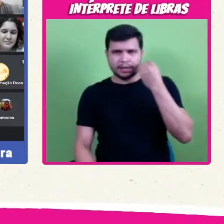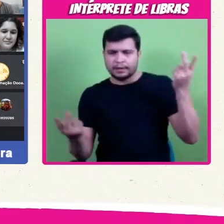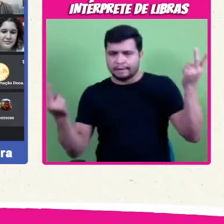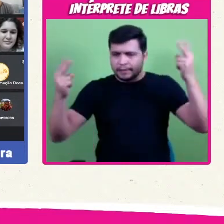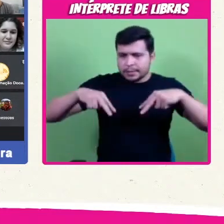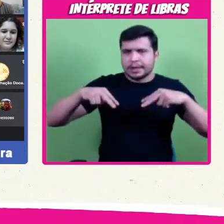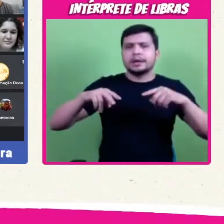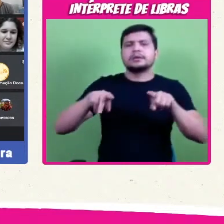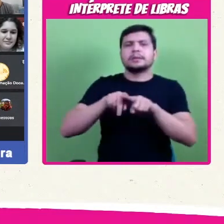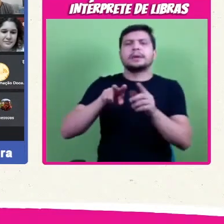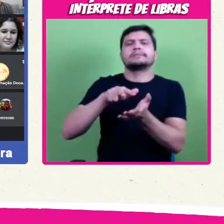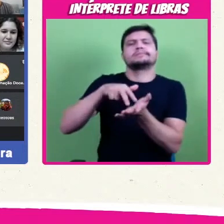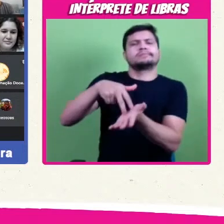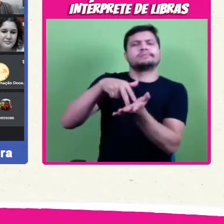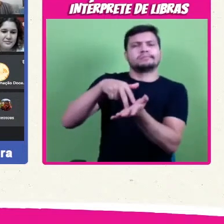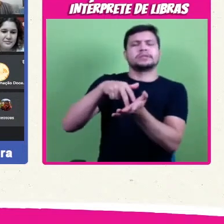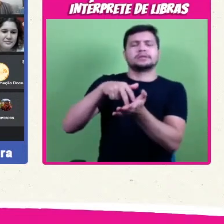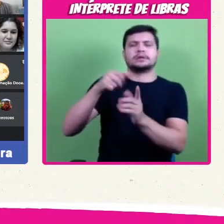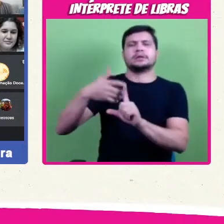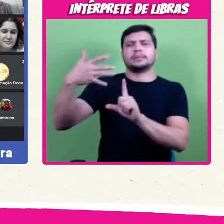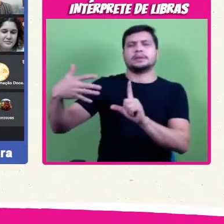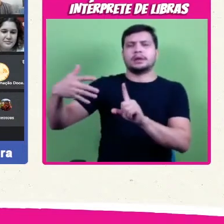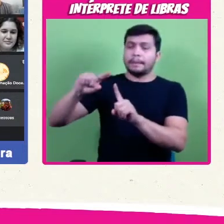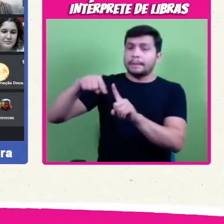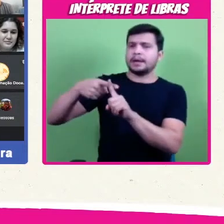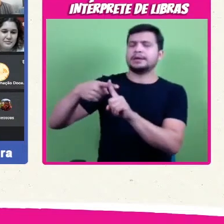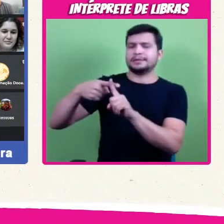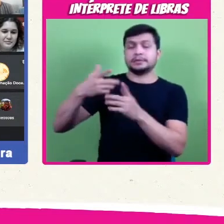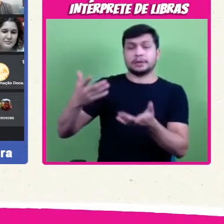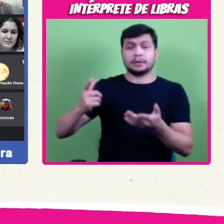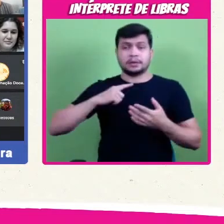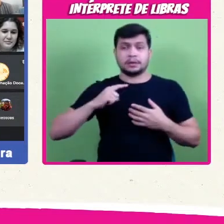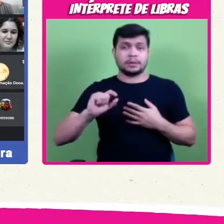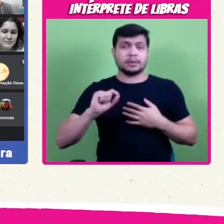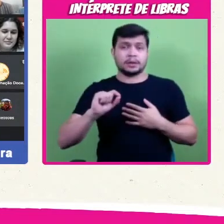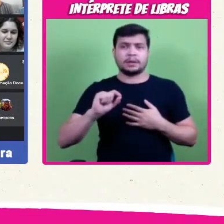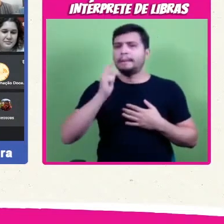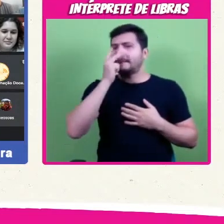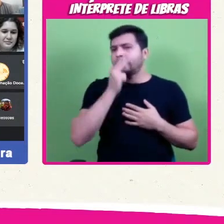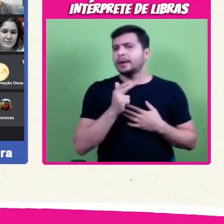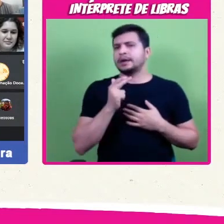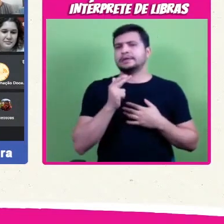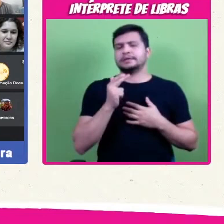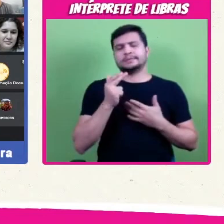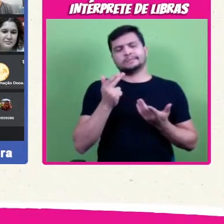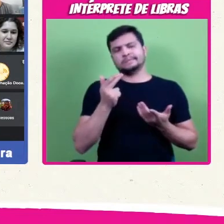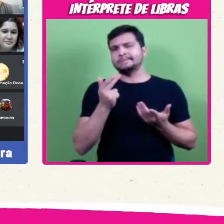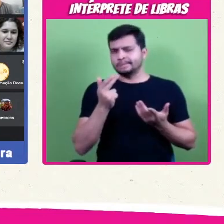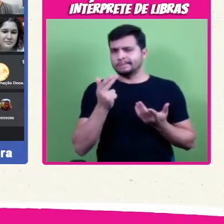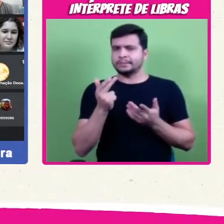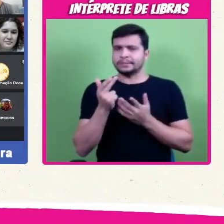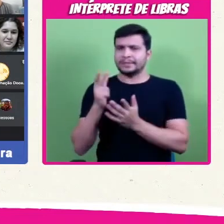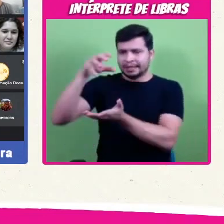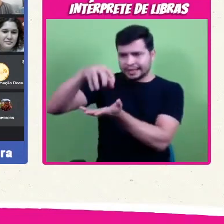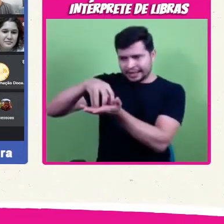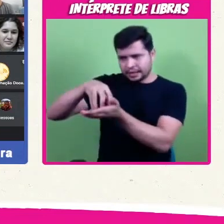LGBTI+, e essa mostra, ela significa o descentralizamento do festival, né, é onde a gente